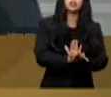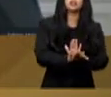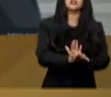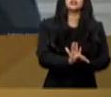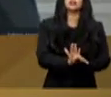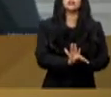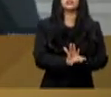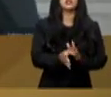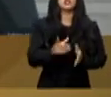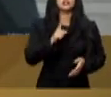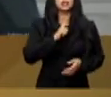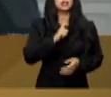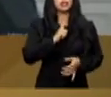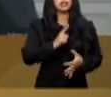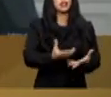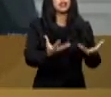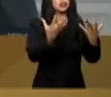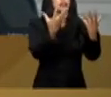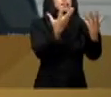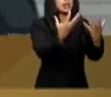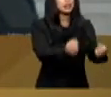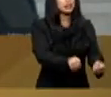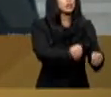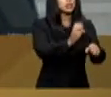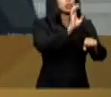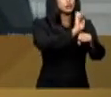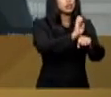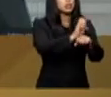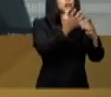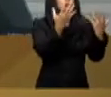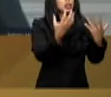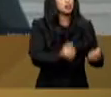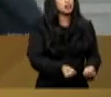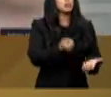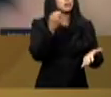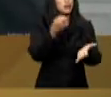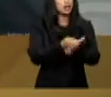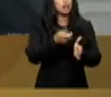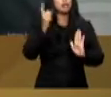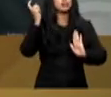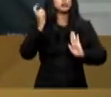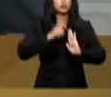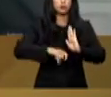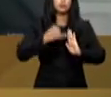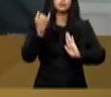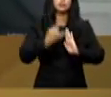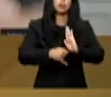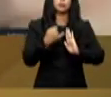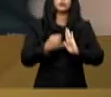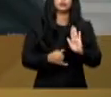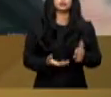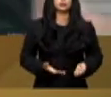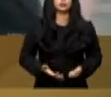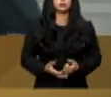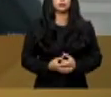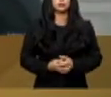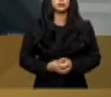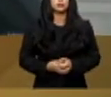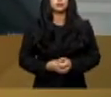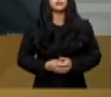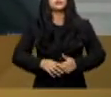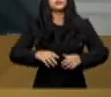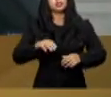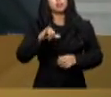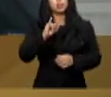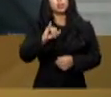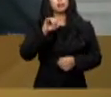o destinatário fosse contribuinte do imposto, as operações e prestações que destinassem bens e serviços